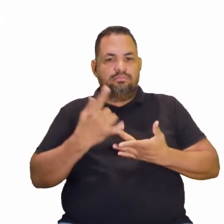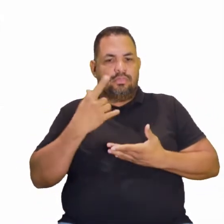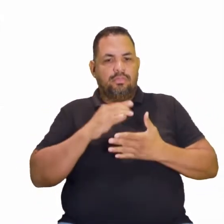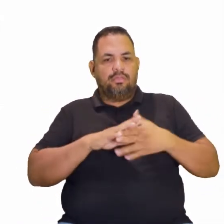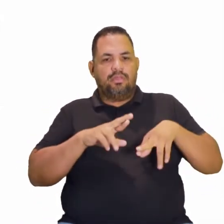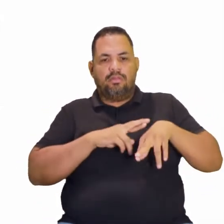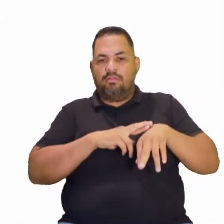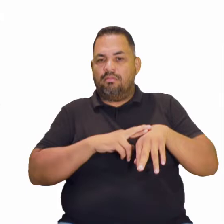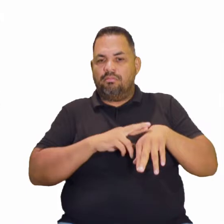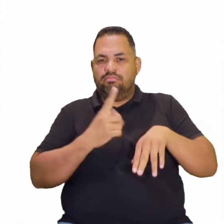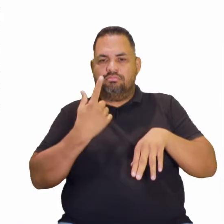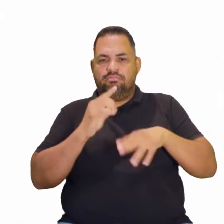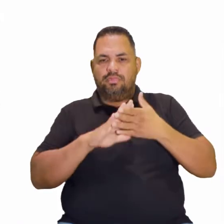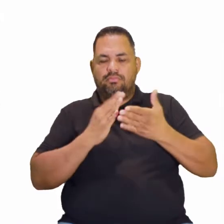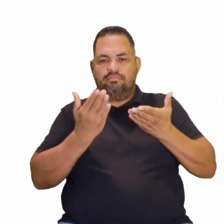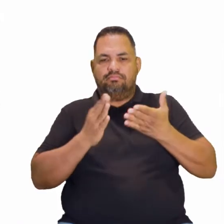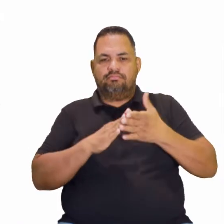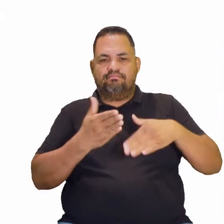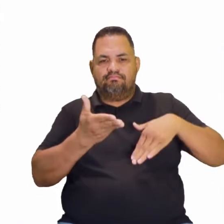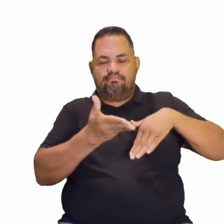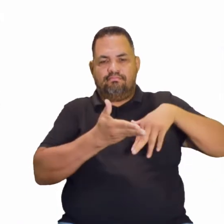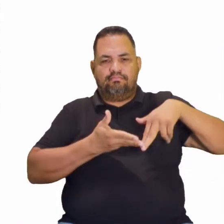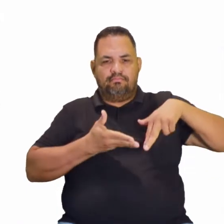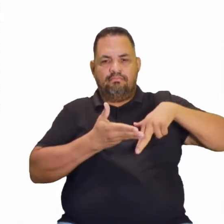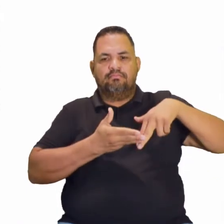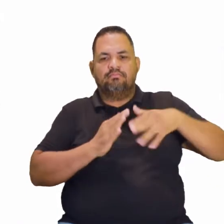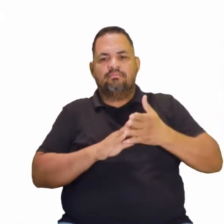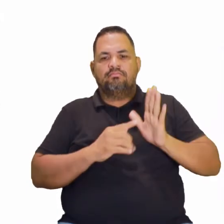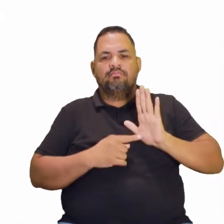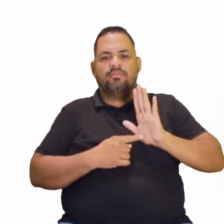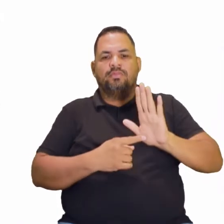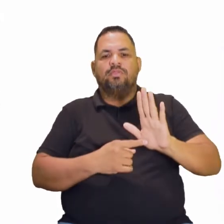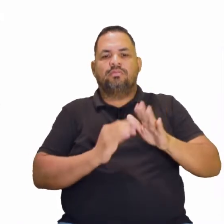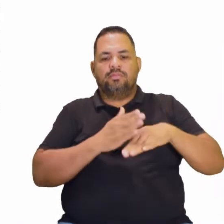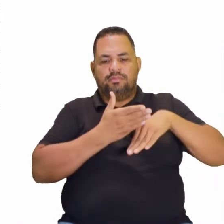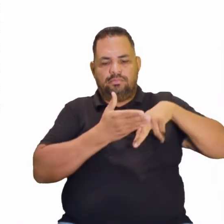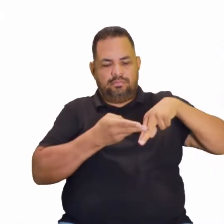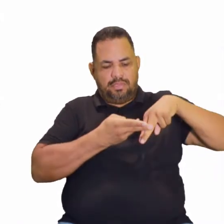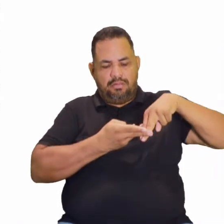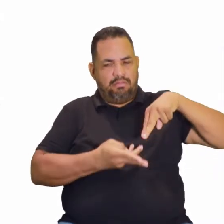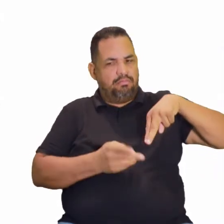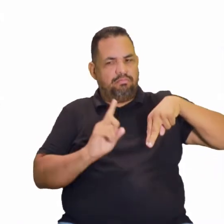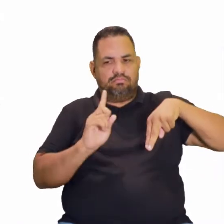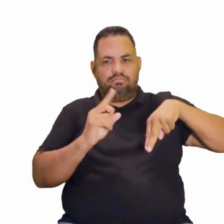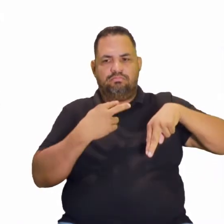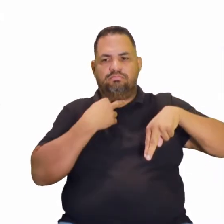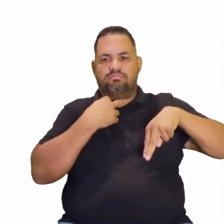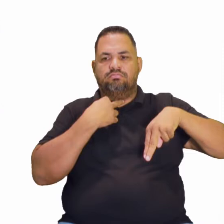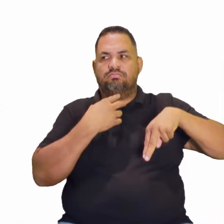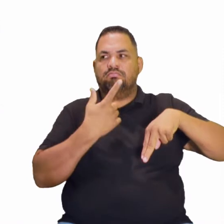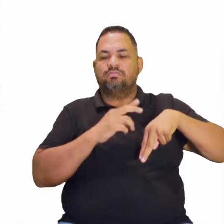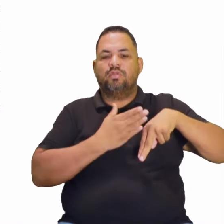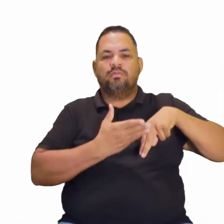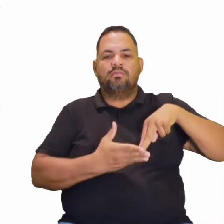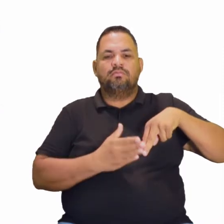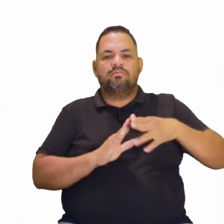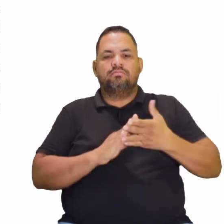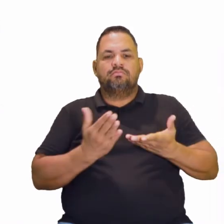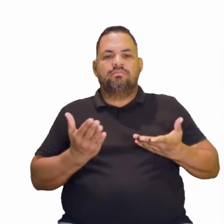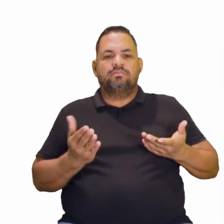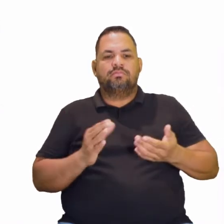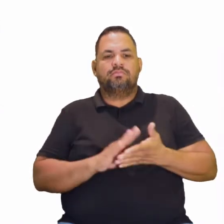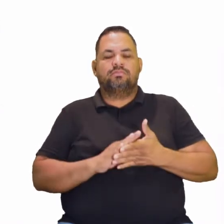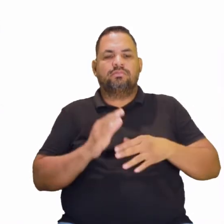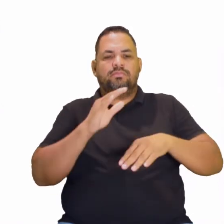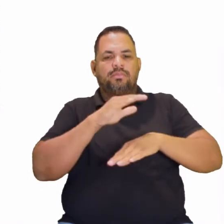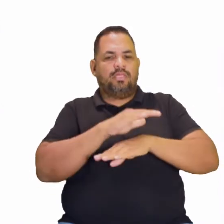até os joelhos, pois a pintura não mostra os membros inferiores. E as duas mãos estão cruzadas no colo, sendo que